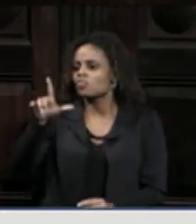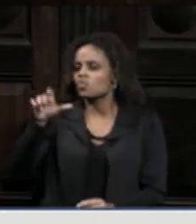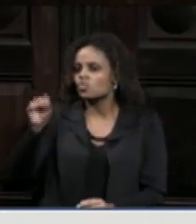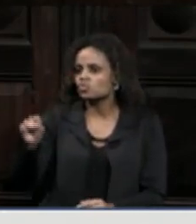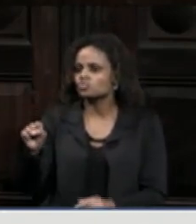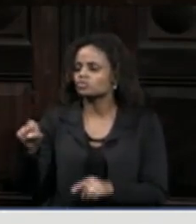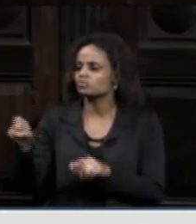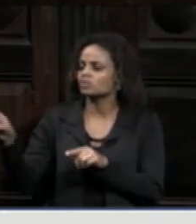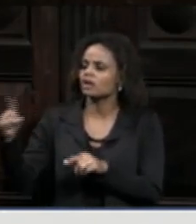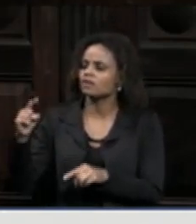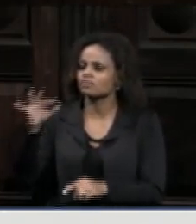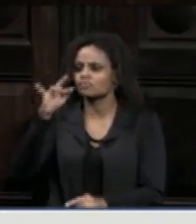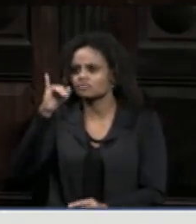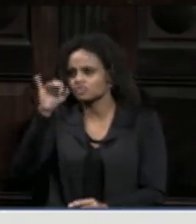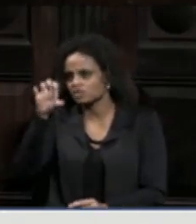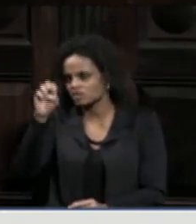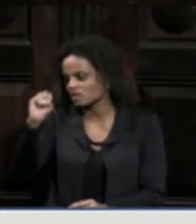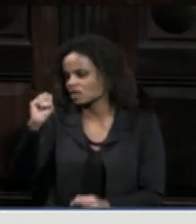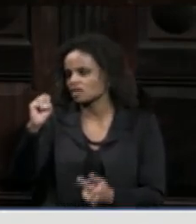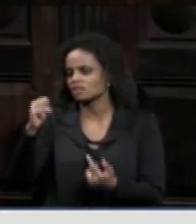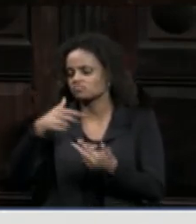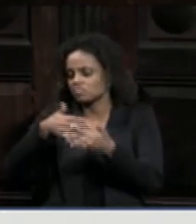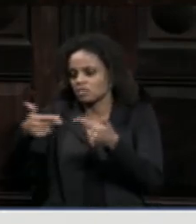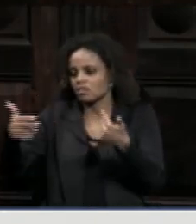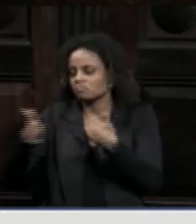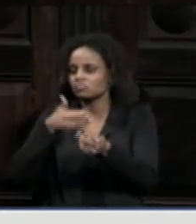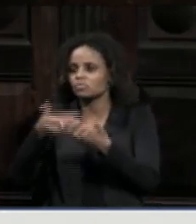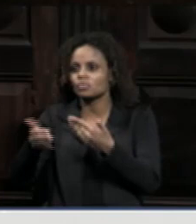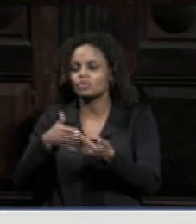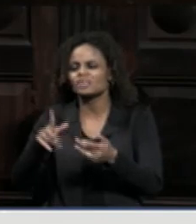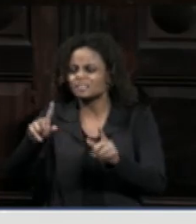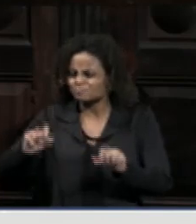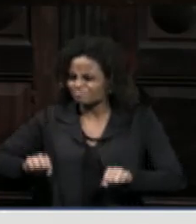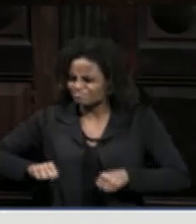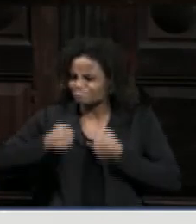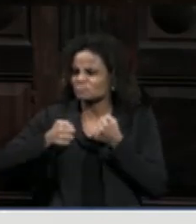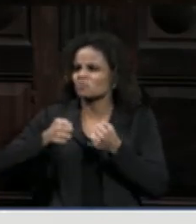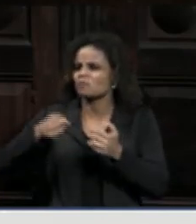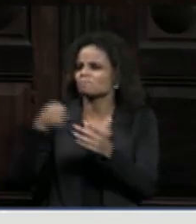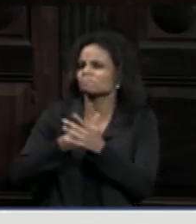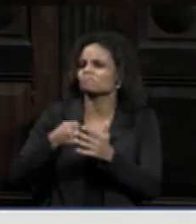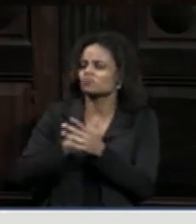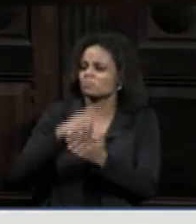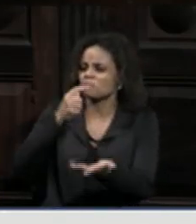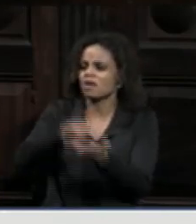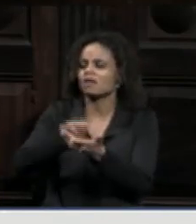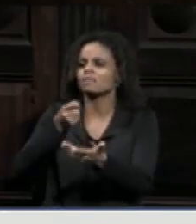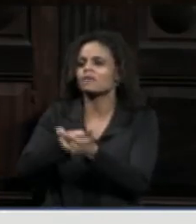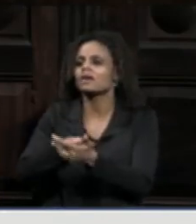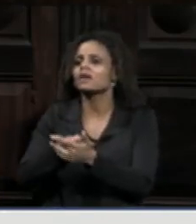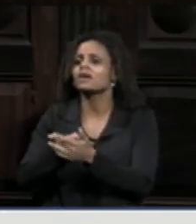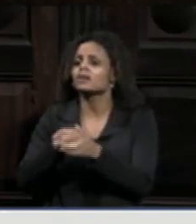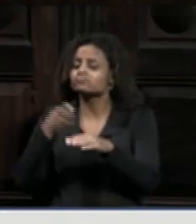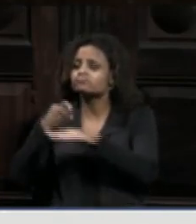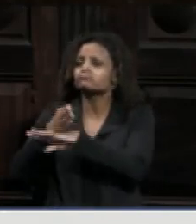outro meio, mesmo o sacrifício do pagamento da mensalidade, chegam ao nível